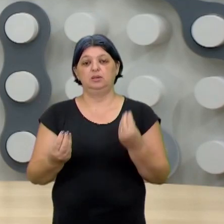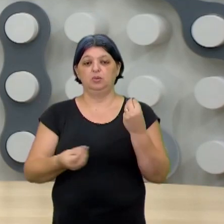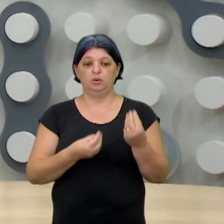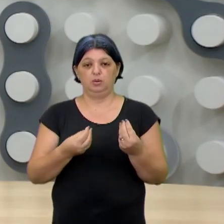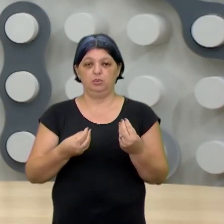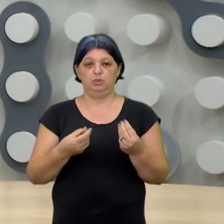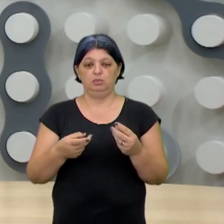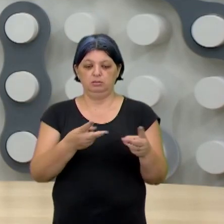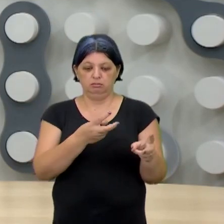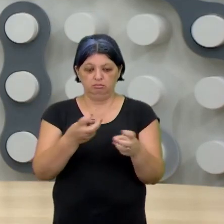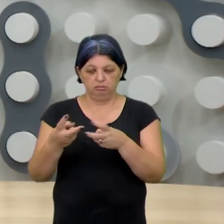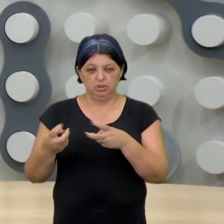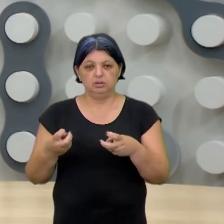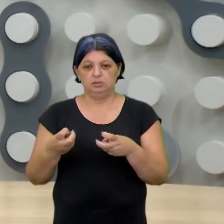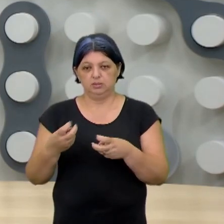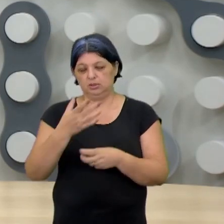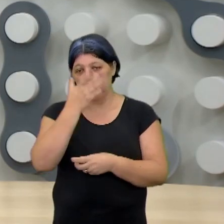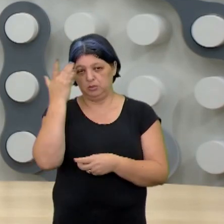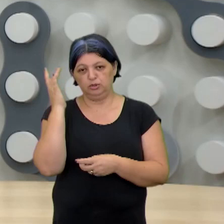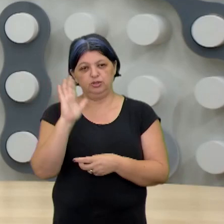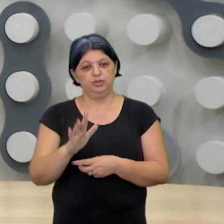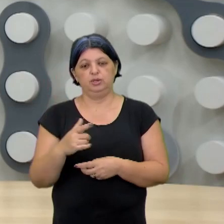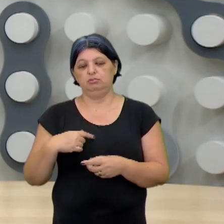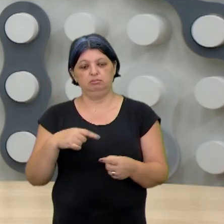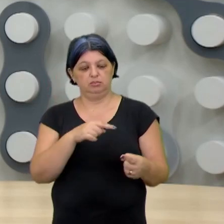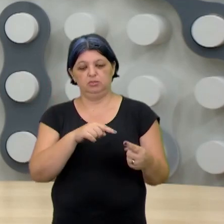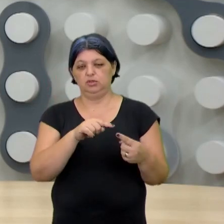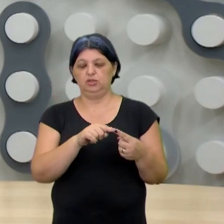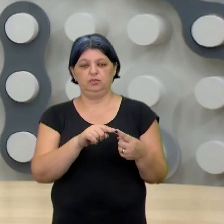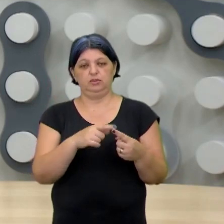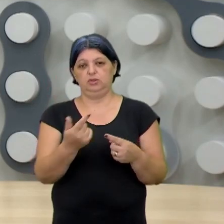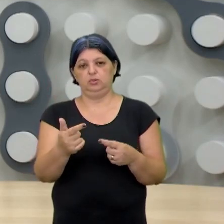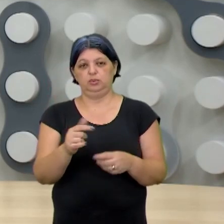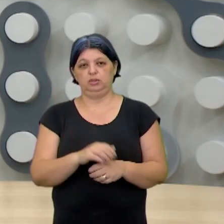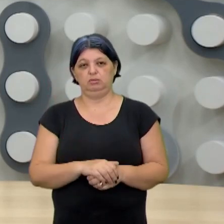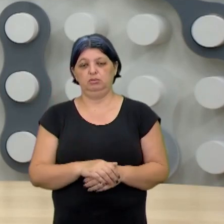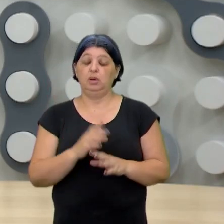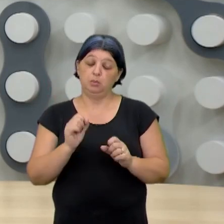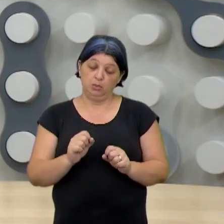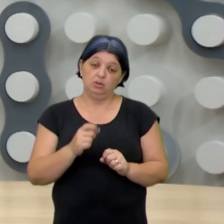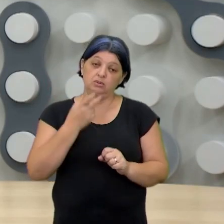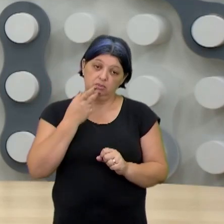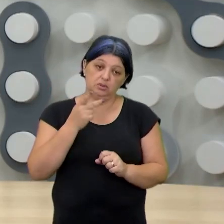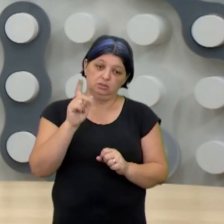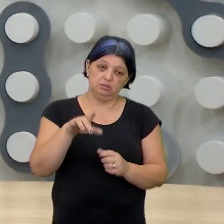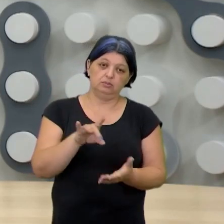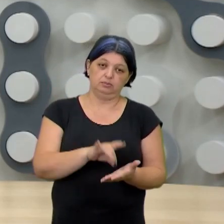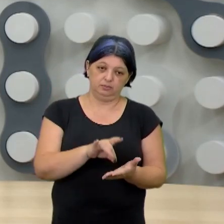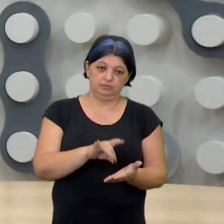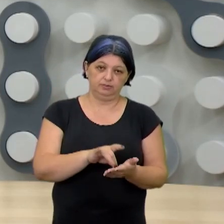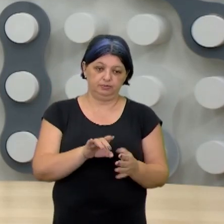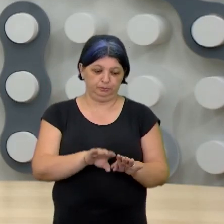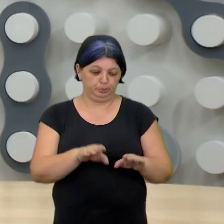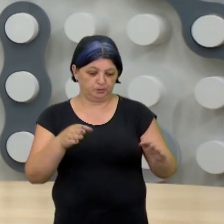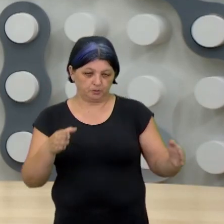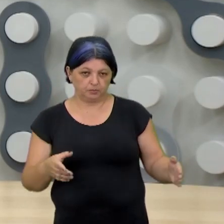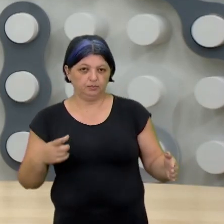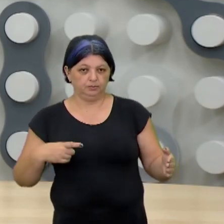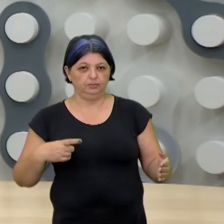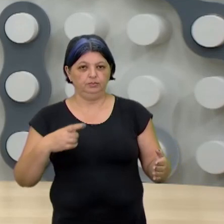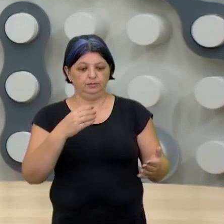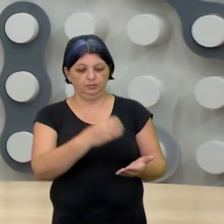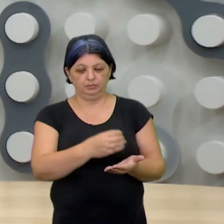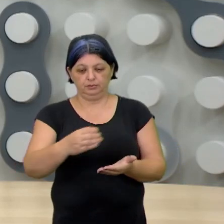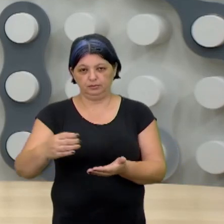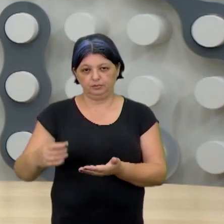a percepção da pessoa interfere na narrativa, então já não há mais objetividade. Eu posso estar falando de um fato, e é fato que a bancada está com objetos, mas